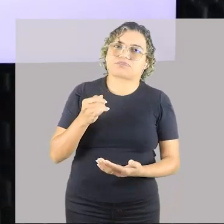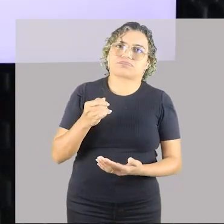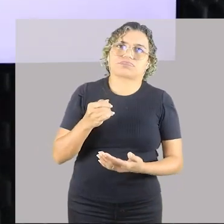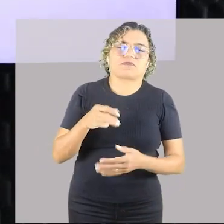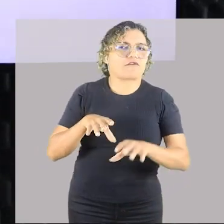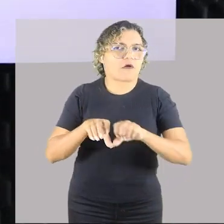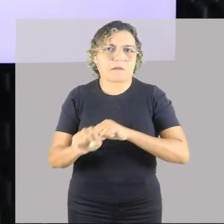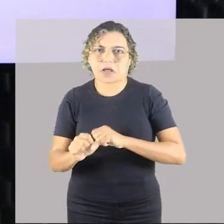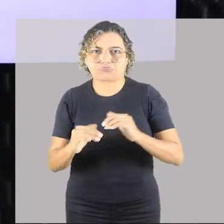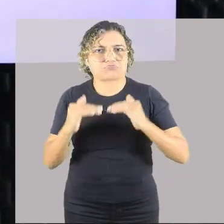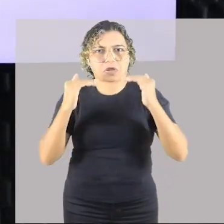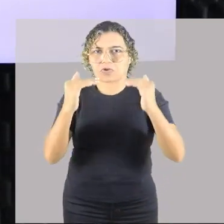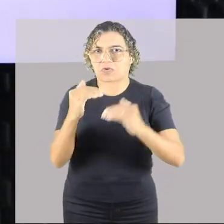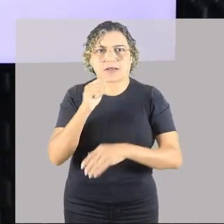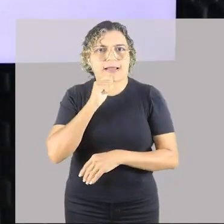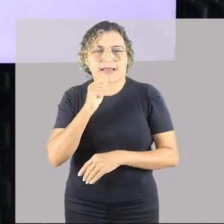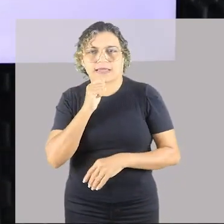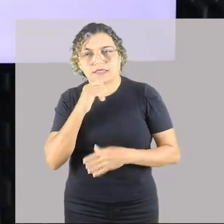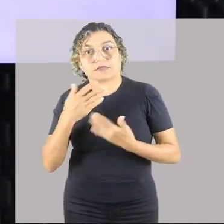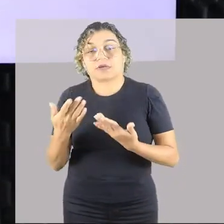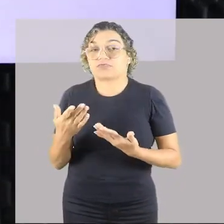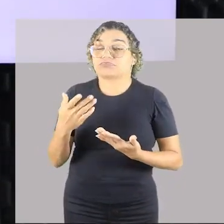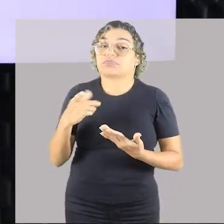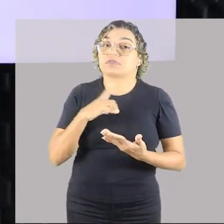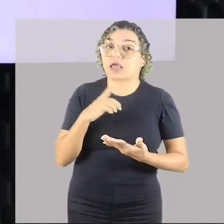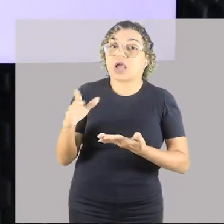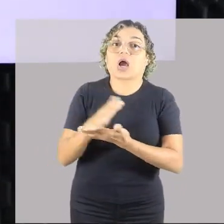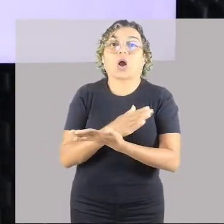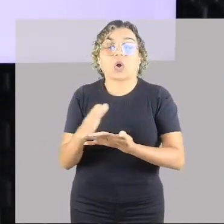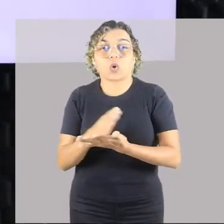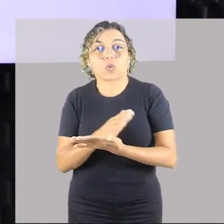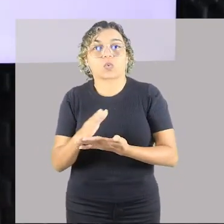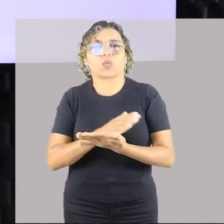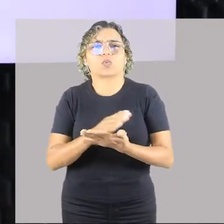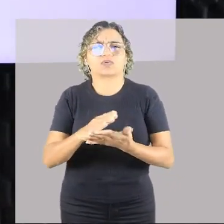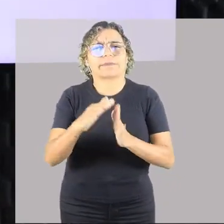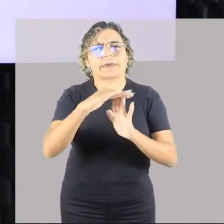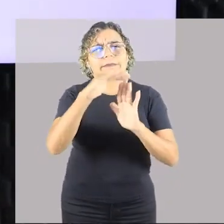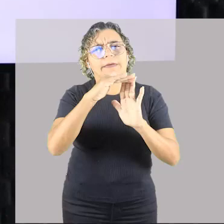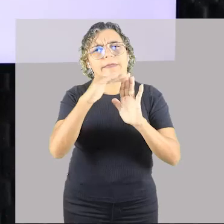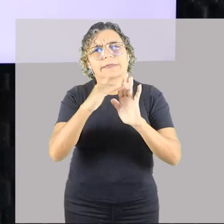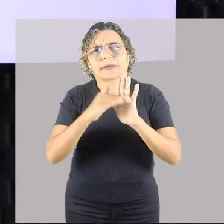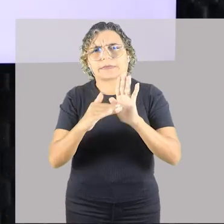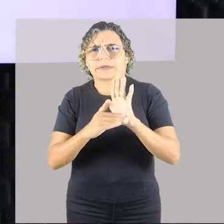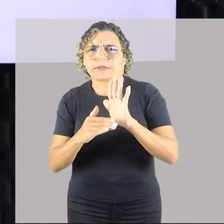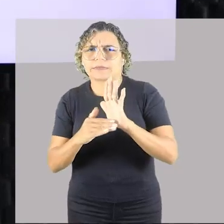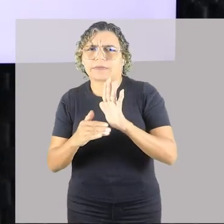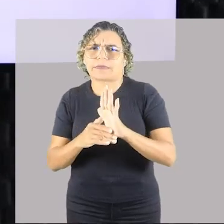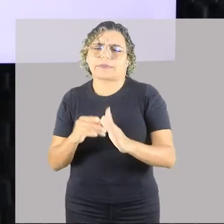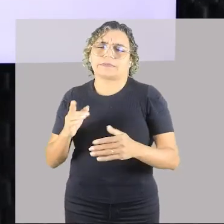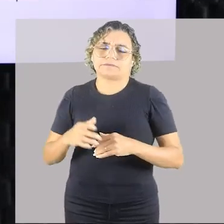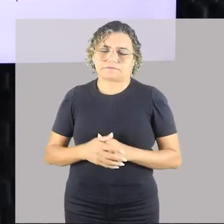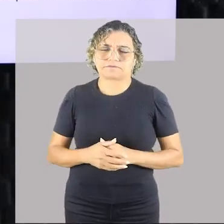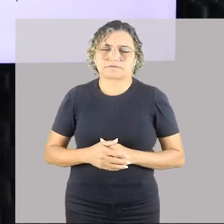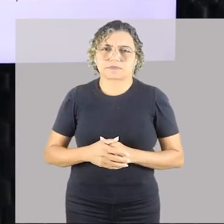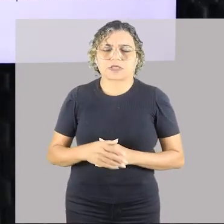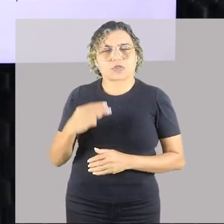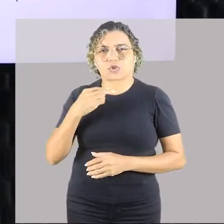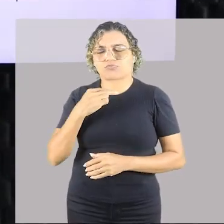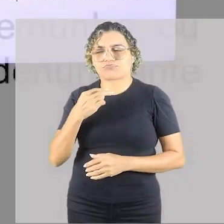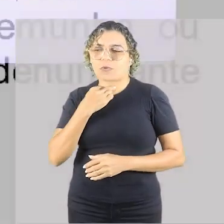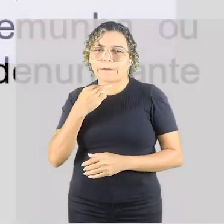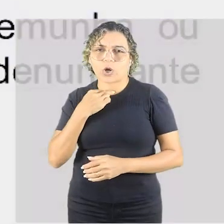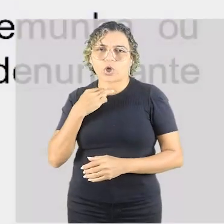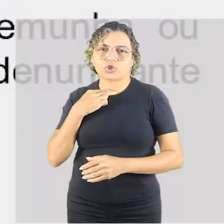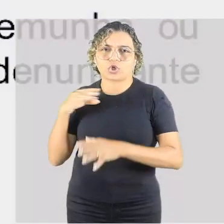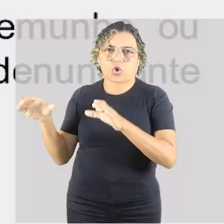cargo necessário, então também, por critérios objetivos, não pode ocupar a comissão. Além dessas